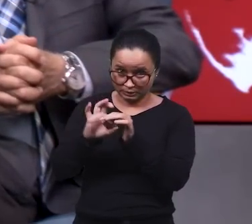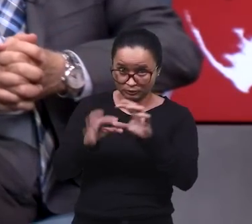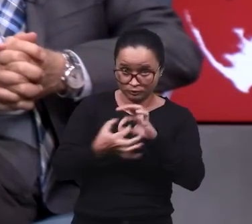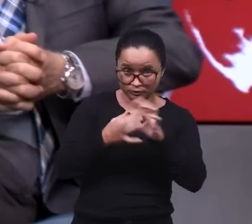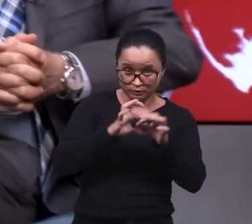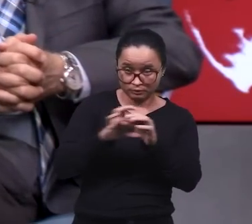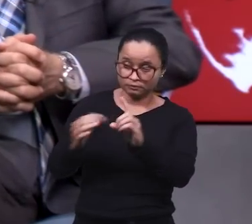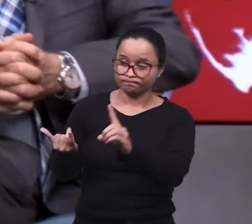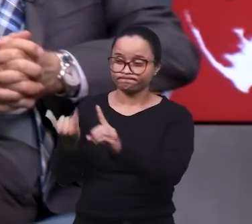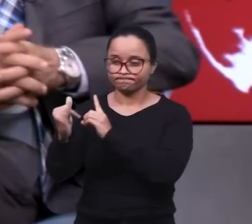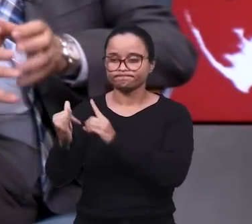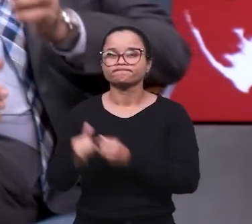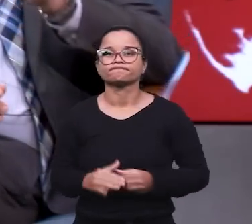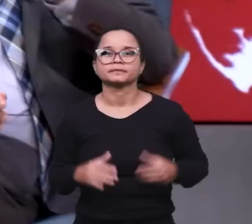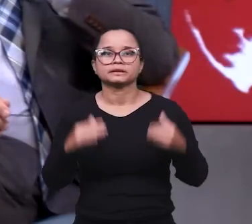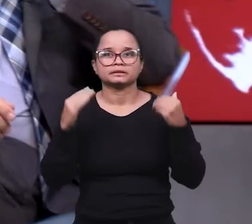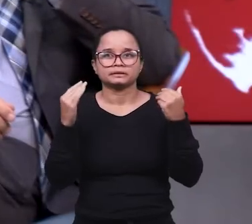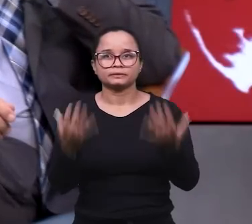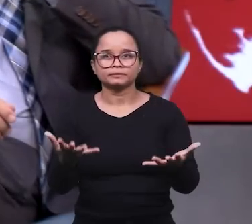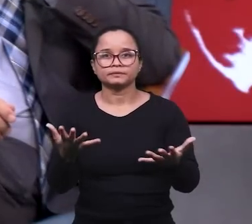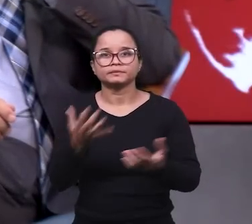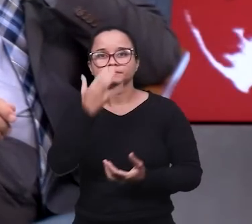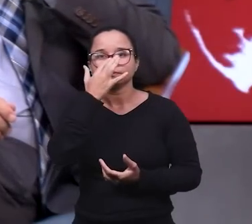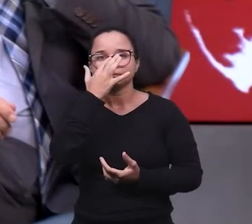profecia. Então,